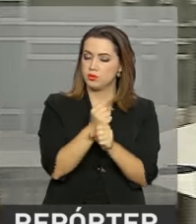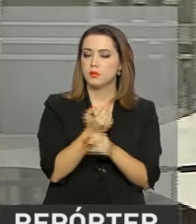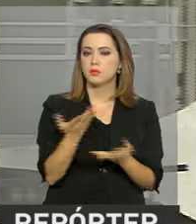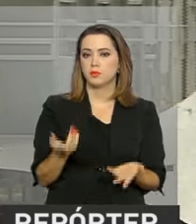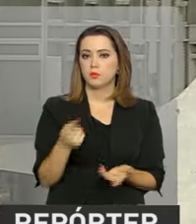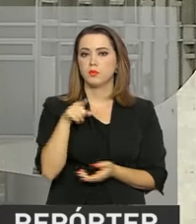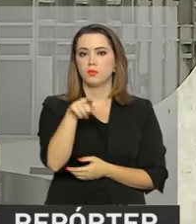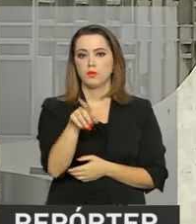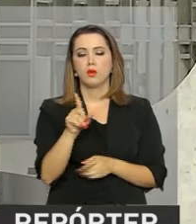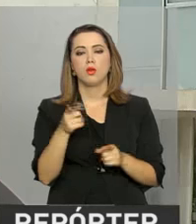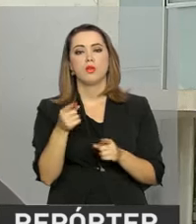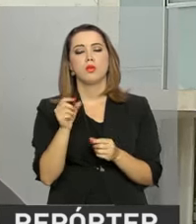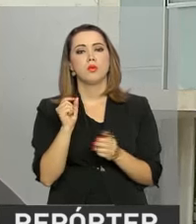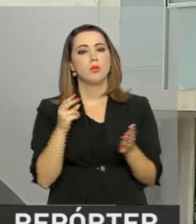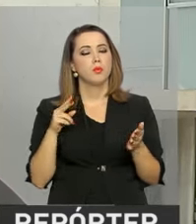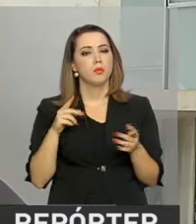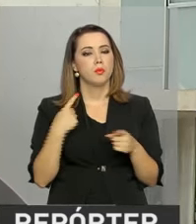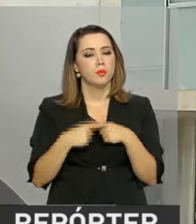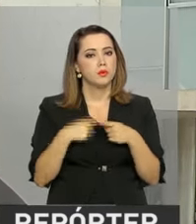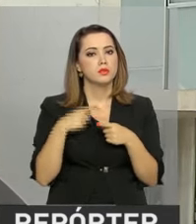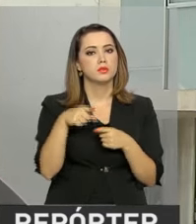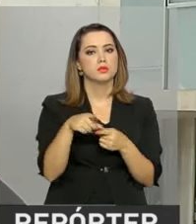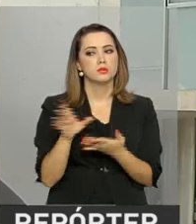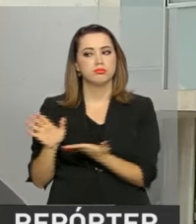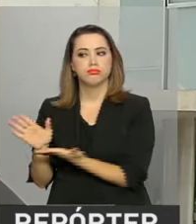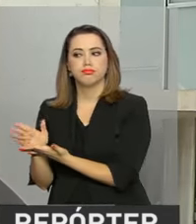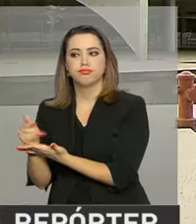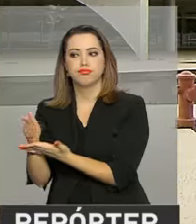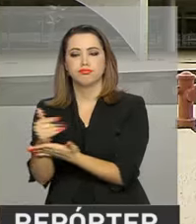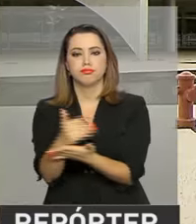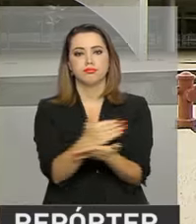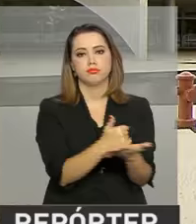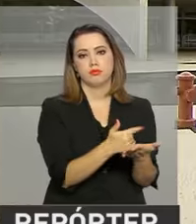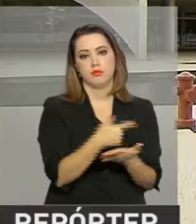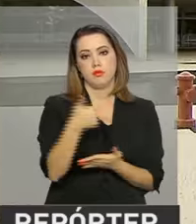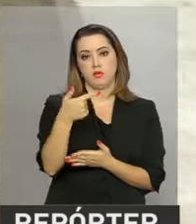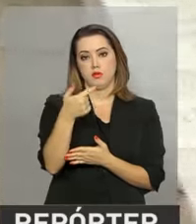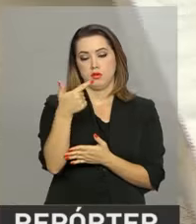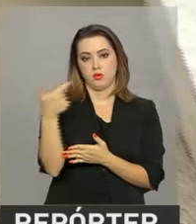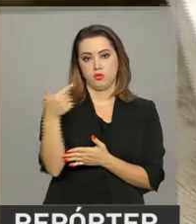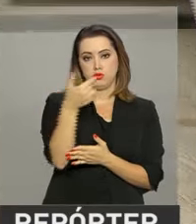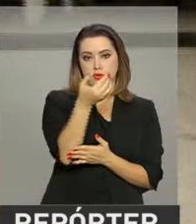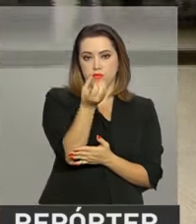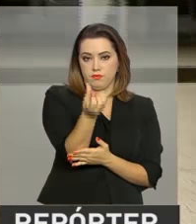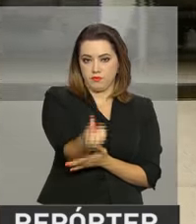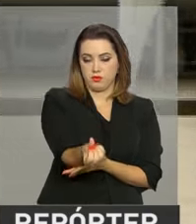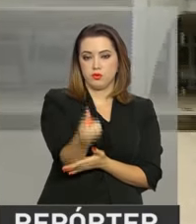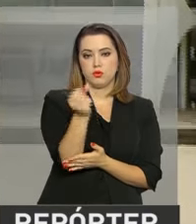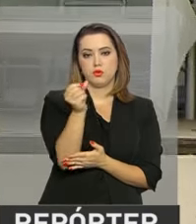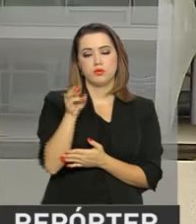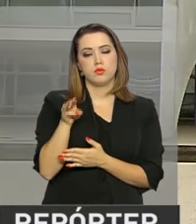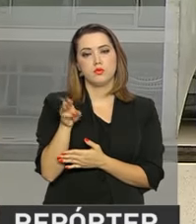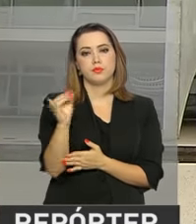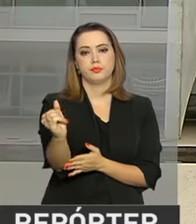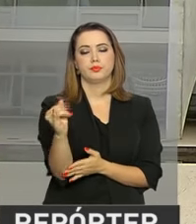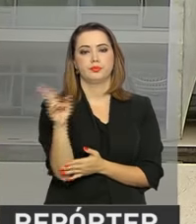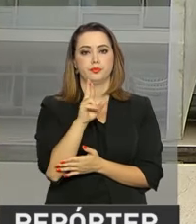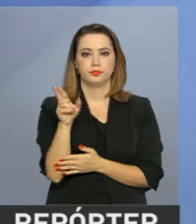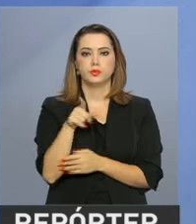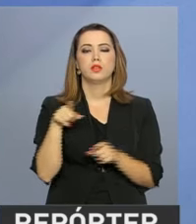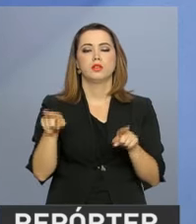ano para isso Ele conta com um aumento na arrecadação de R6 bilhões de reais também estão previstos cortes nos